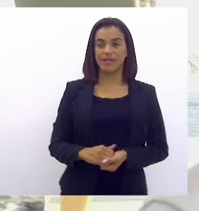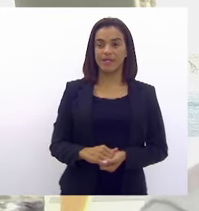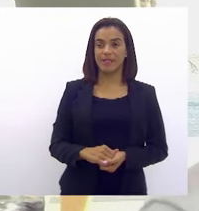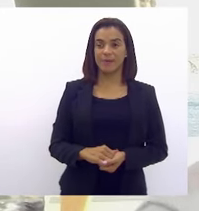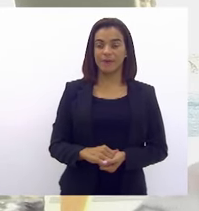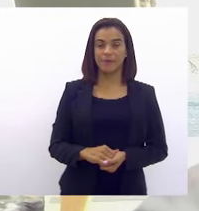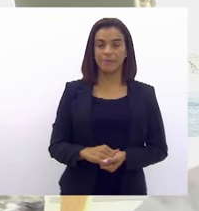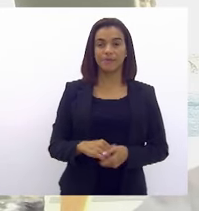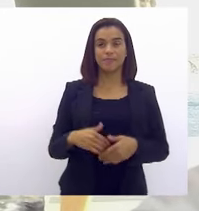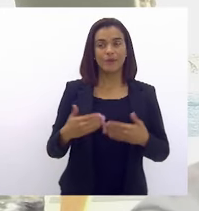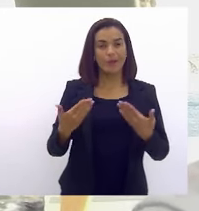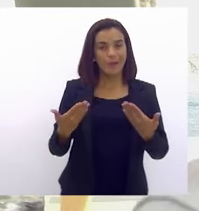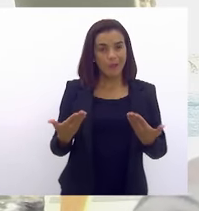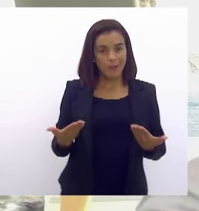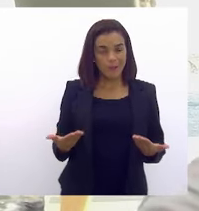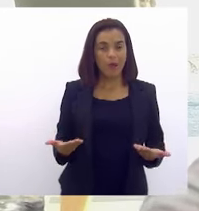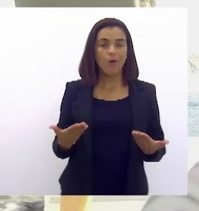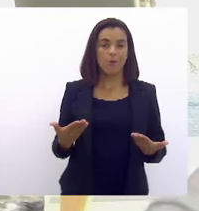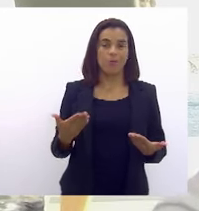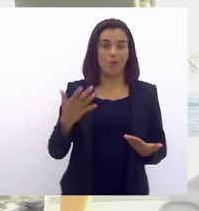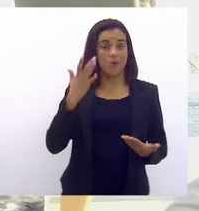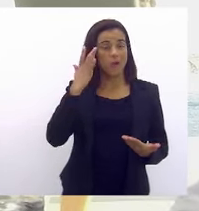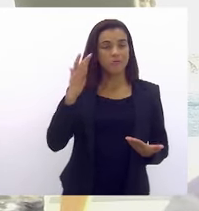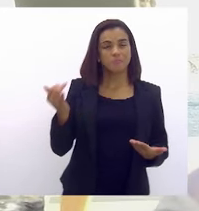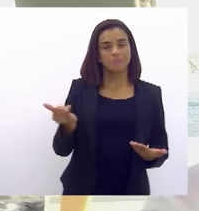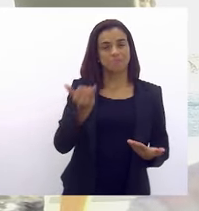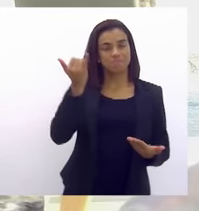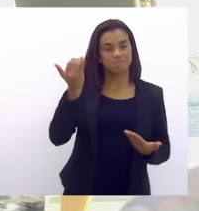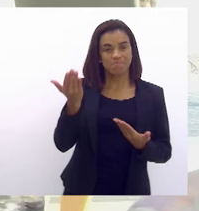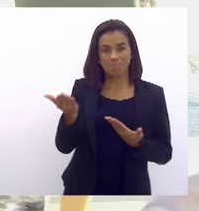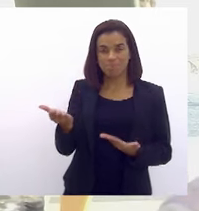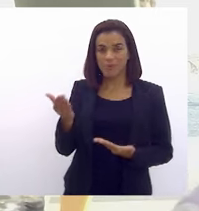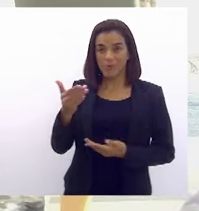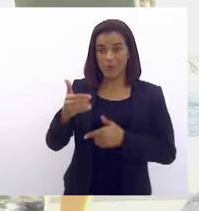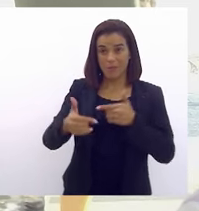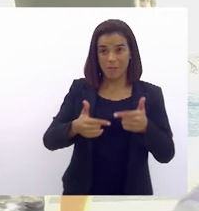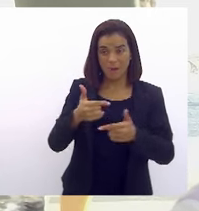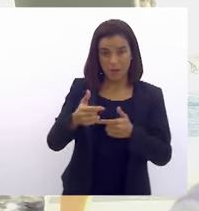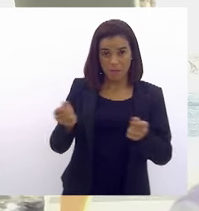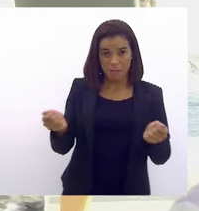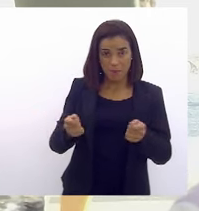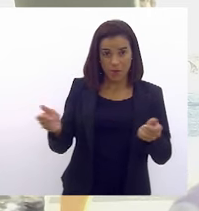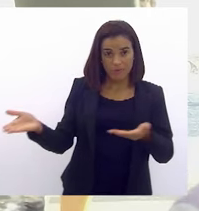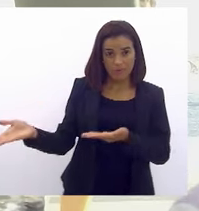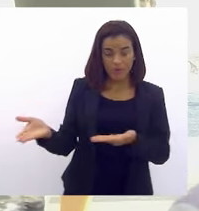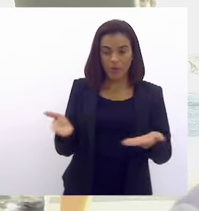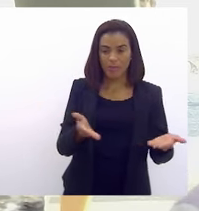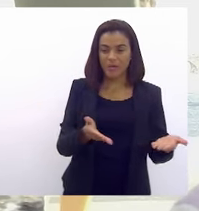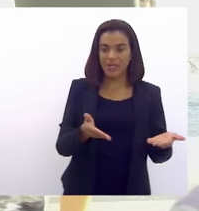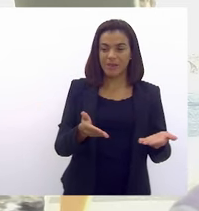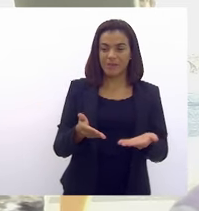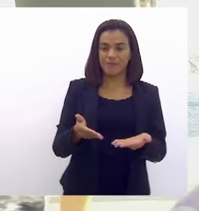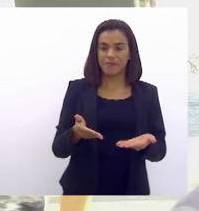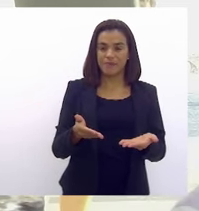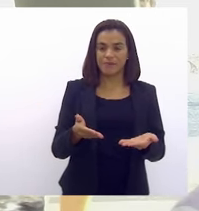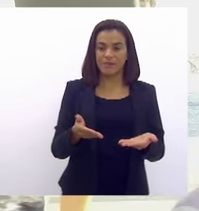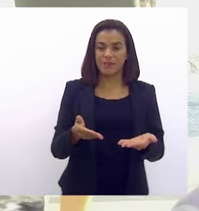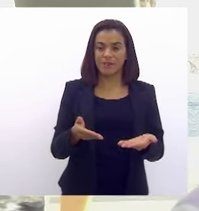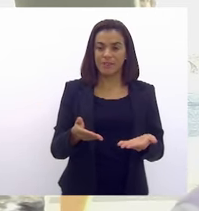Então, Guerra, eu acho muito importante o seu trabalho. Você poderia fazer parte também, Guerra? É? Por favor,